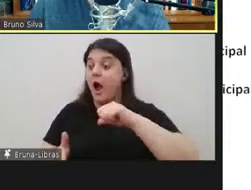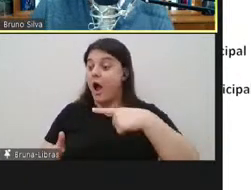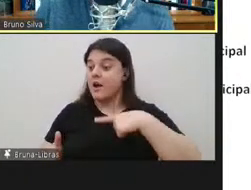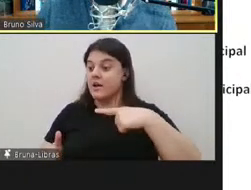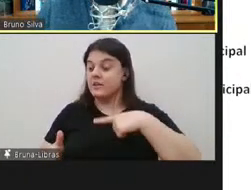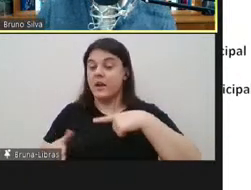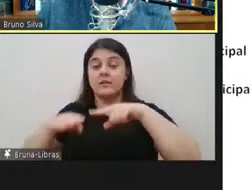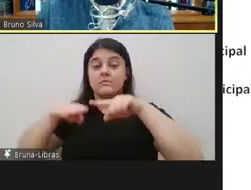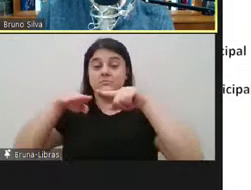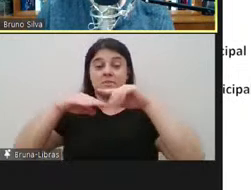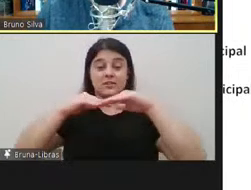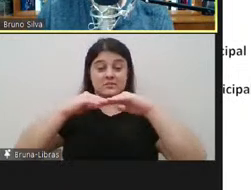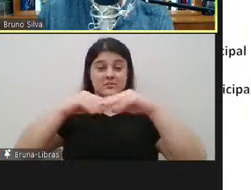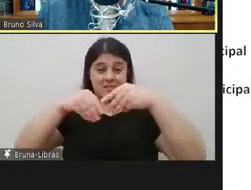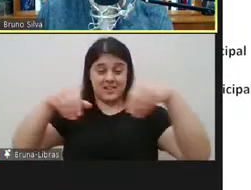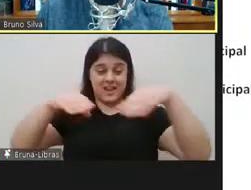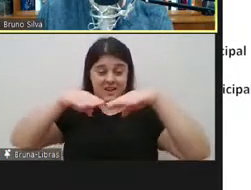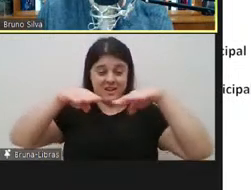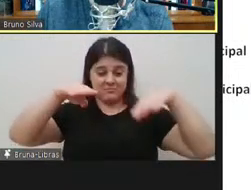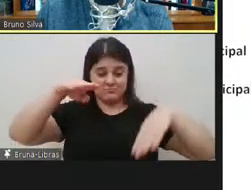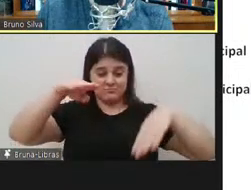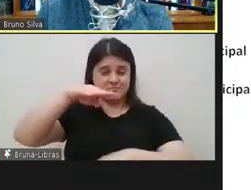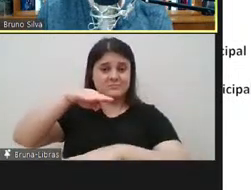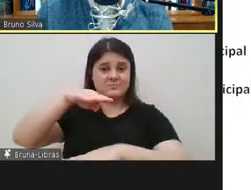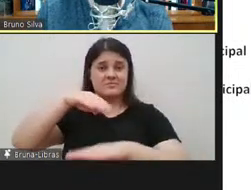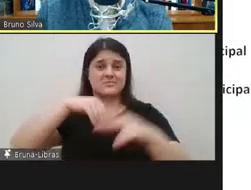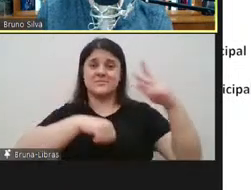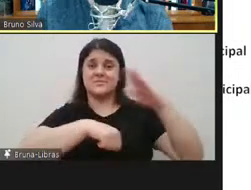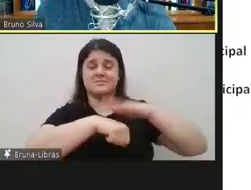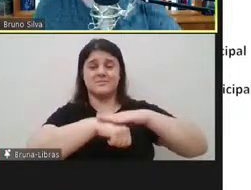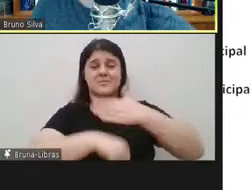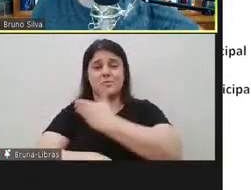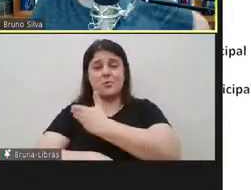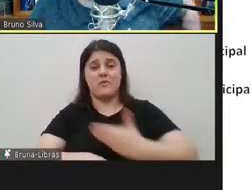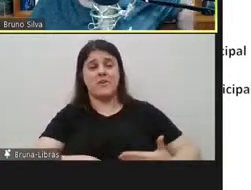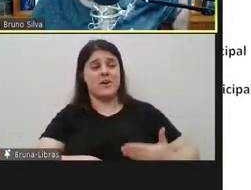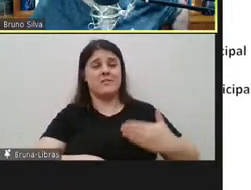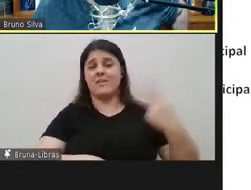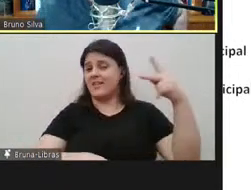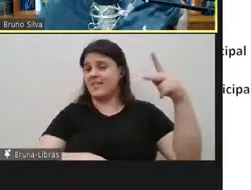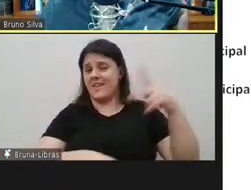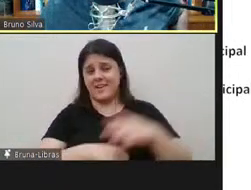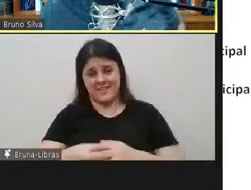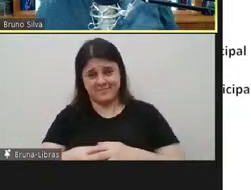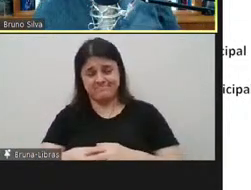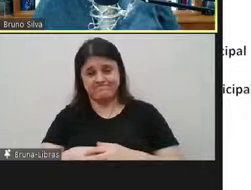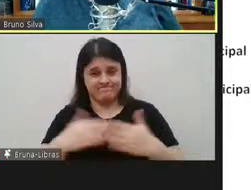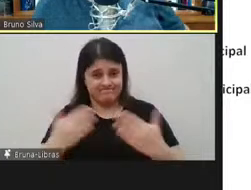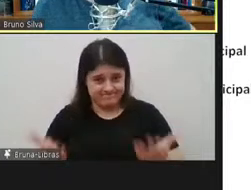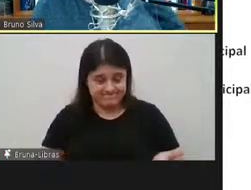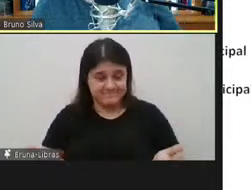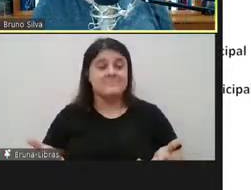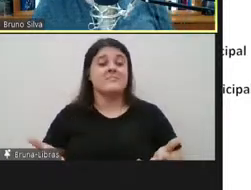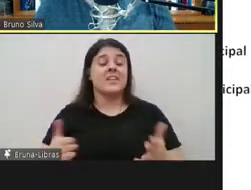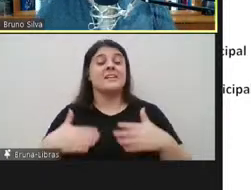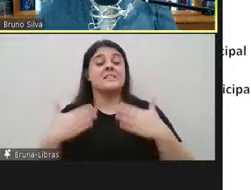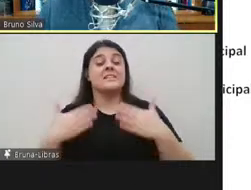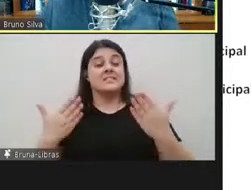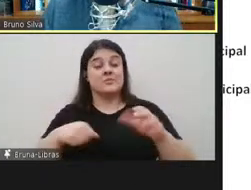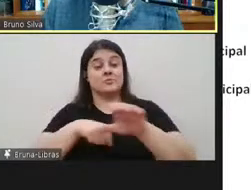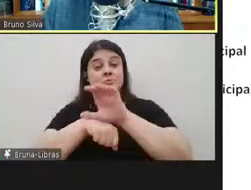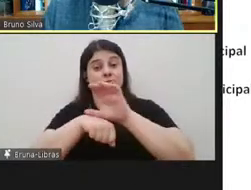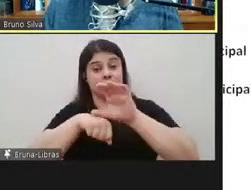posse dor estado e aí portanto a responsabilidade do governo federal e não recebe Então essa constituição